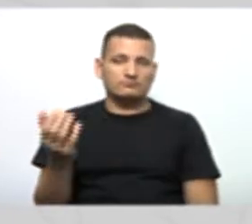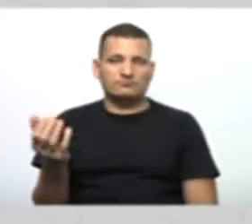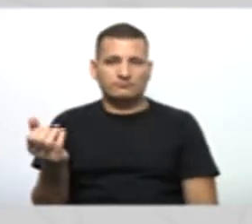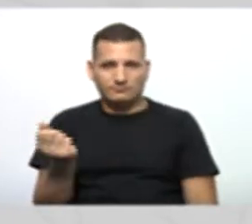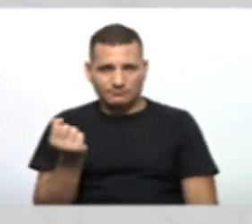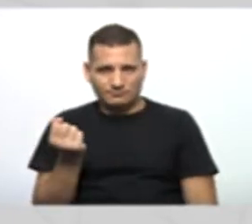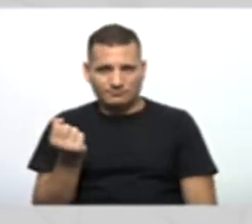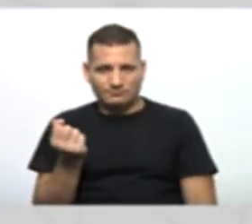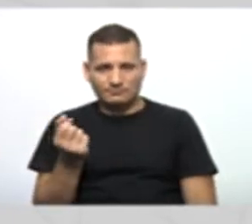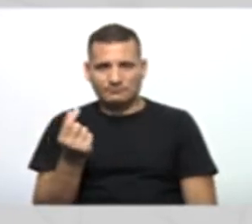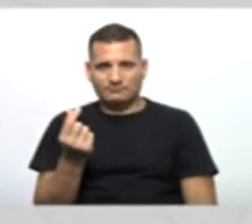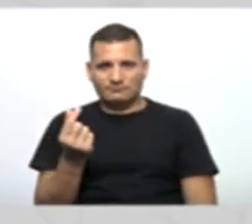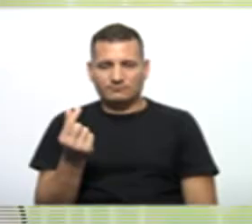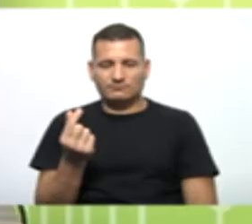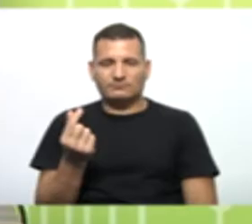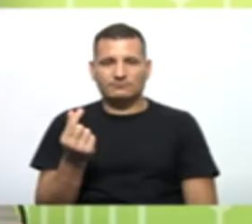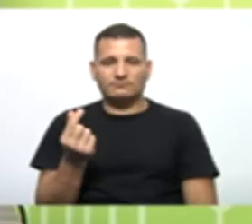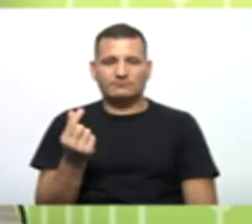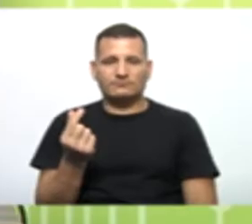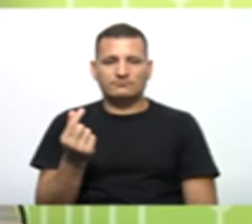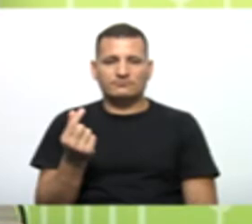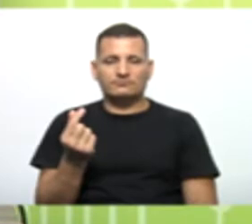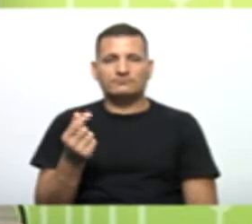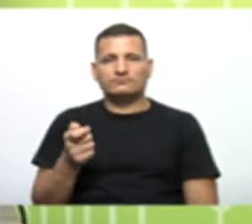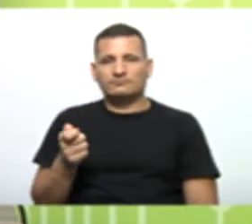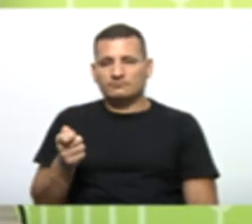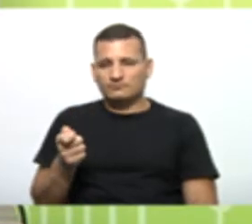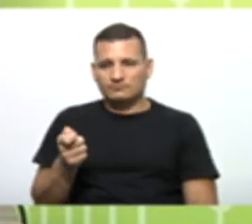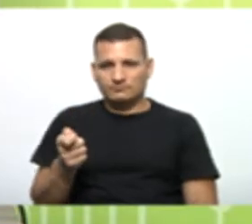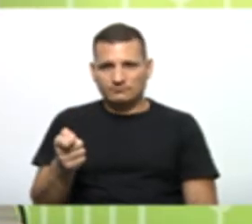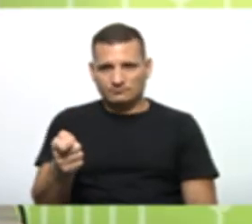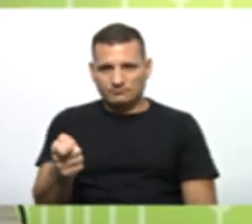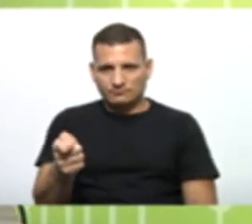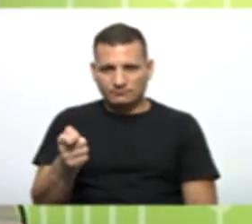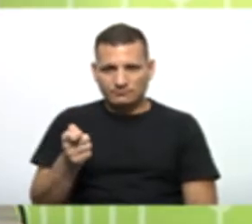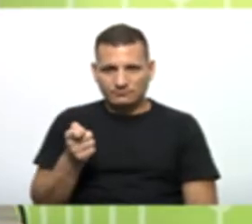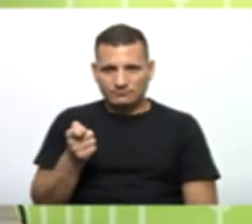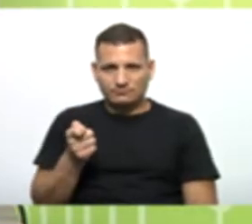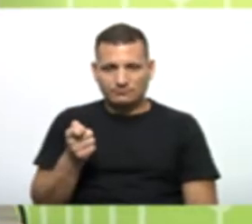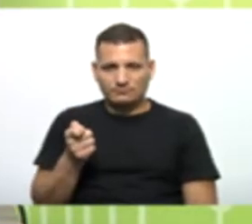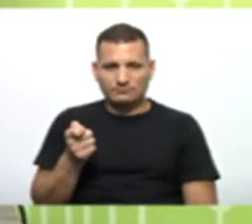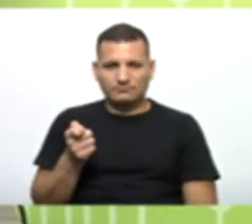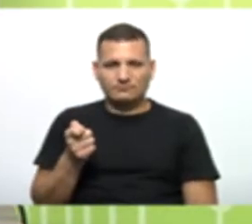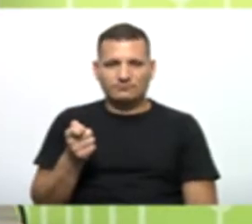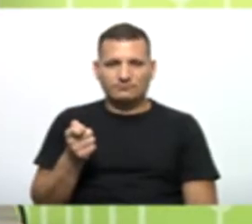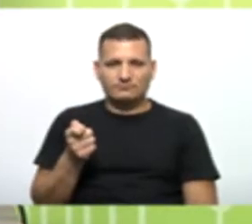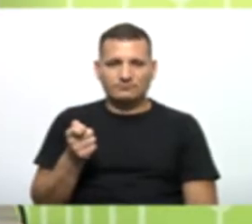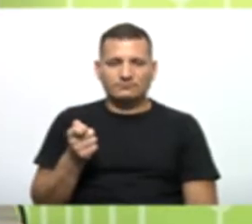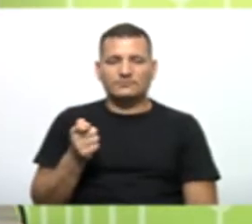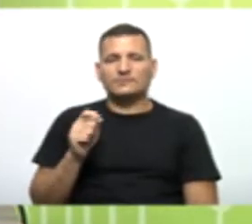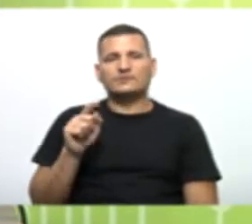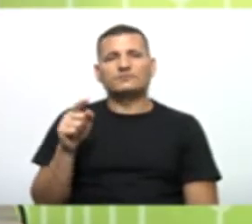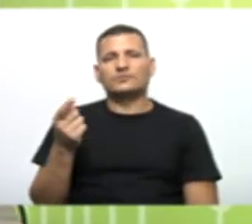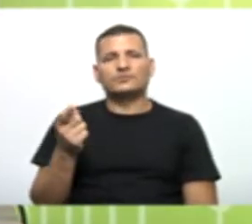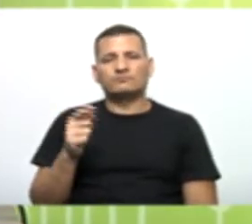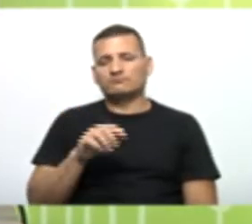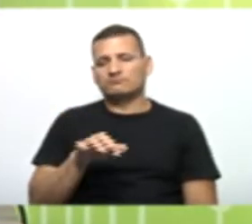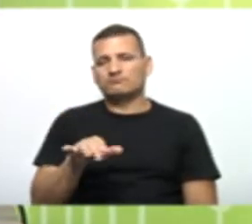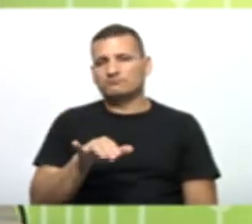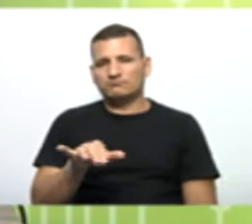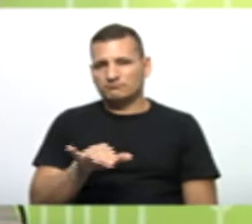na boca do caixa e vai lá, coloca o seu cartão e vai lá, diz que você quer sacar